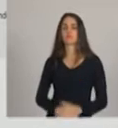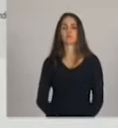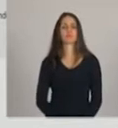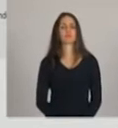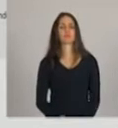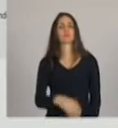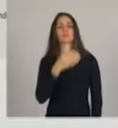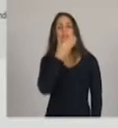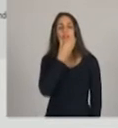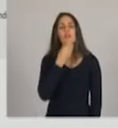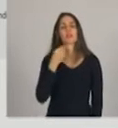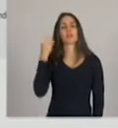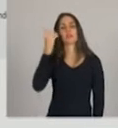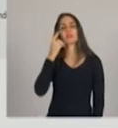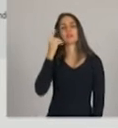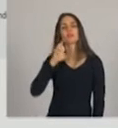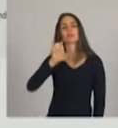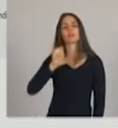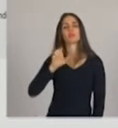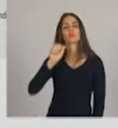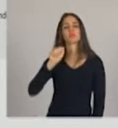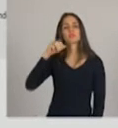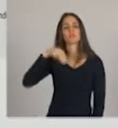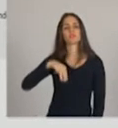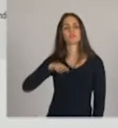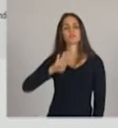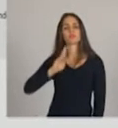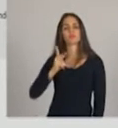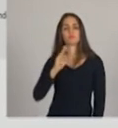Deputado Alexandre Xambinho, como suplente, como vota?